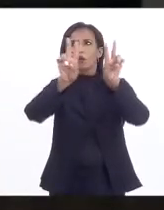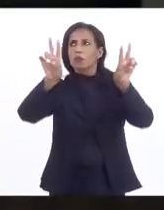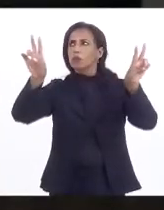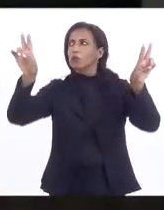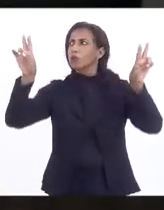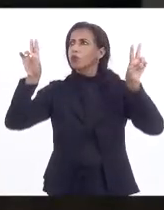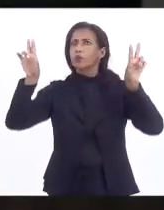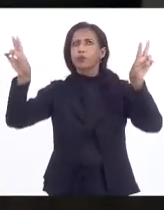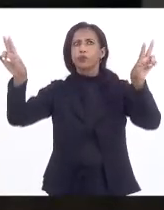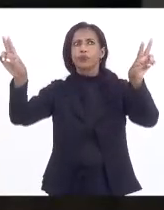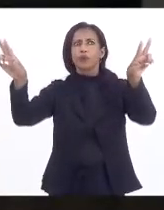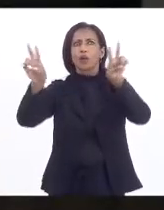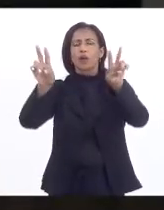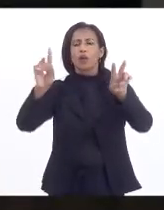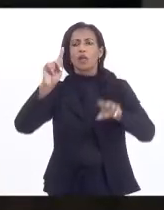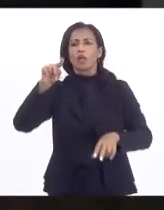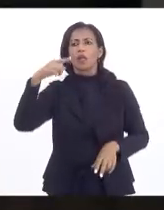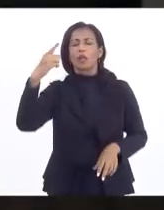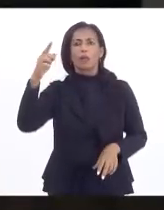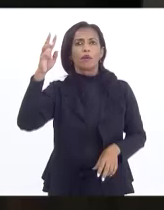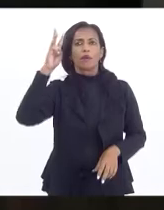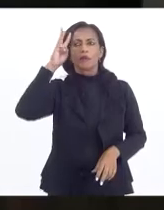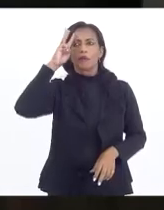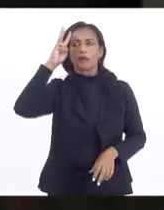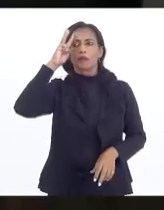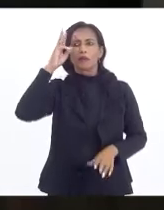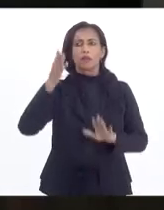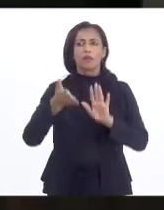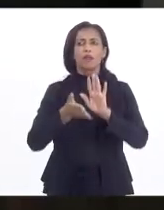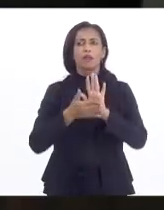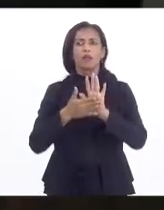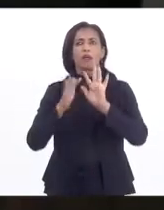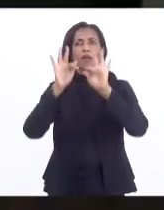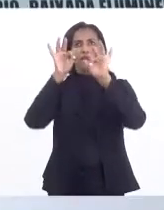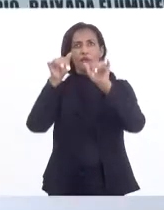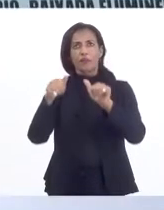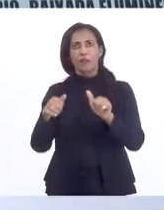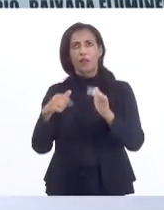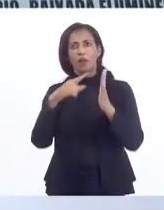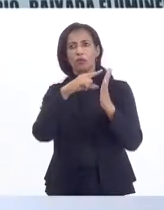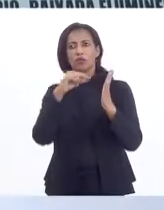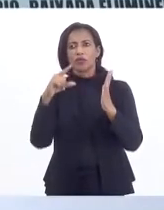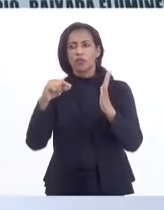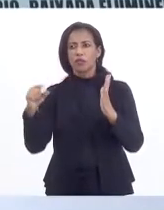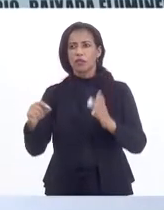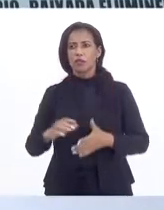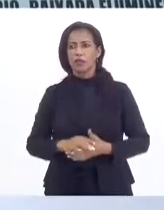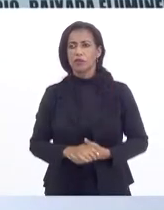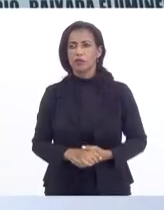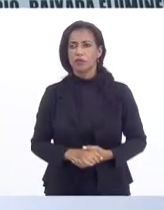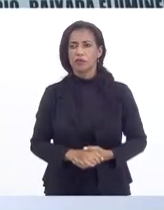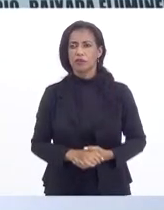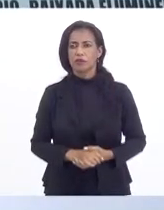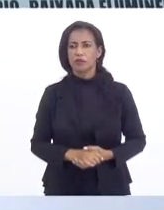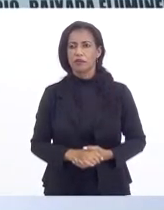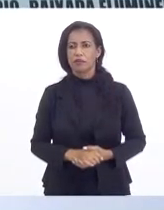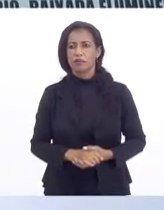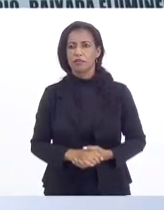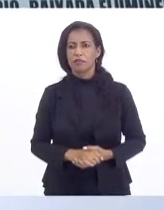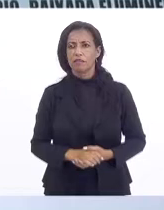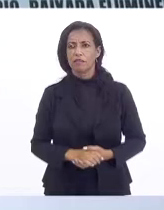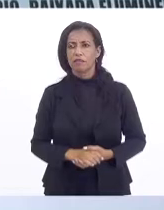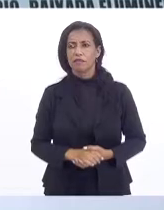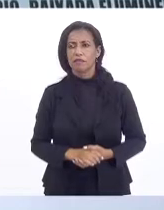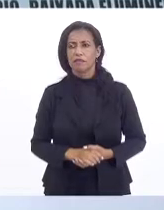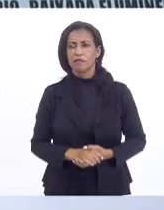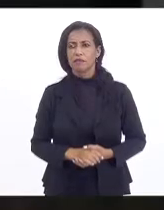galeria aqui, na próxima terça, estará na pauta a redação final da indicação, ok? Para declarar, presidente. Okay.